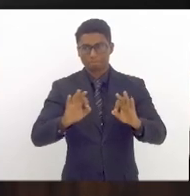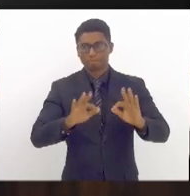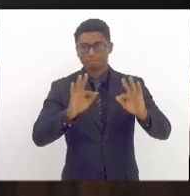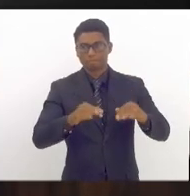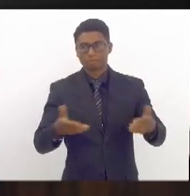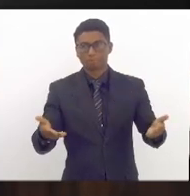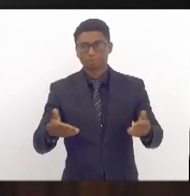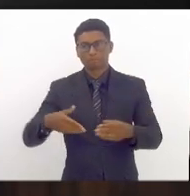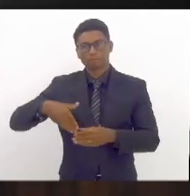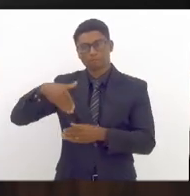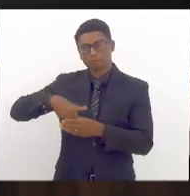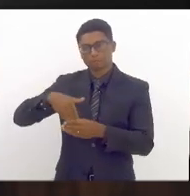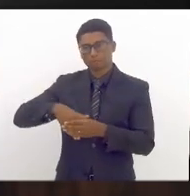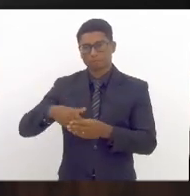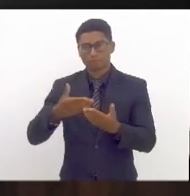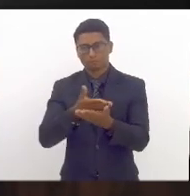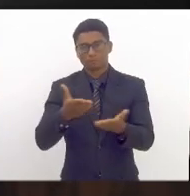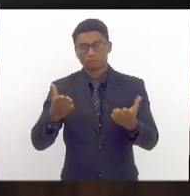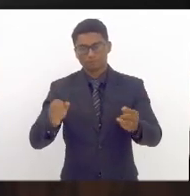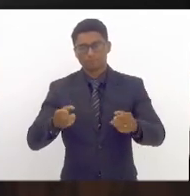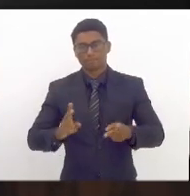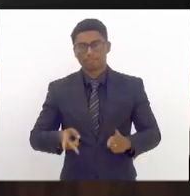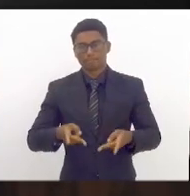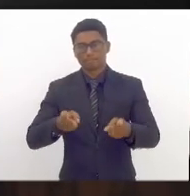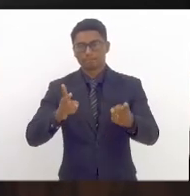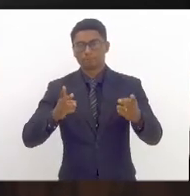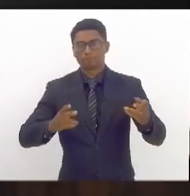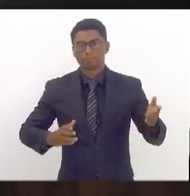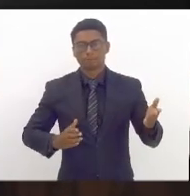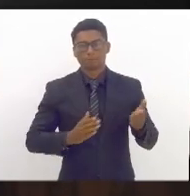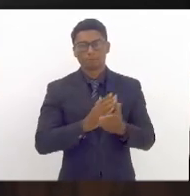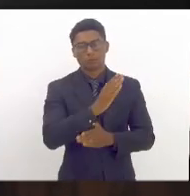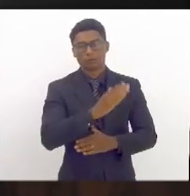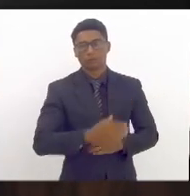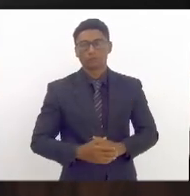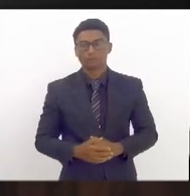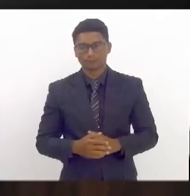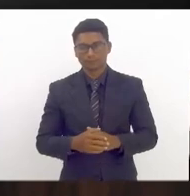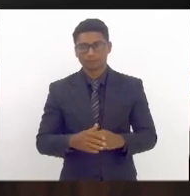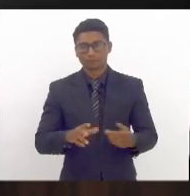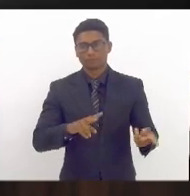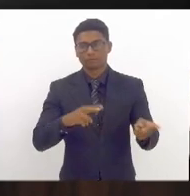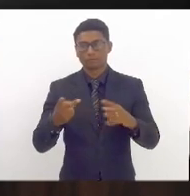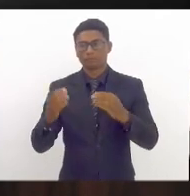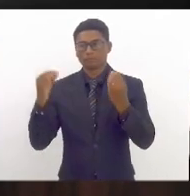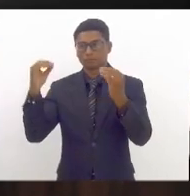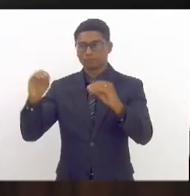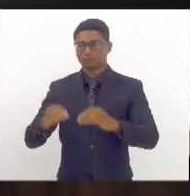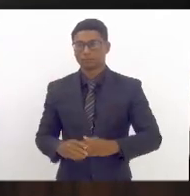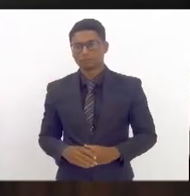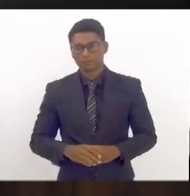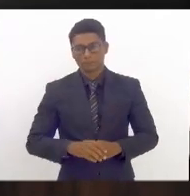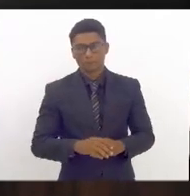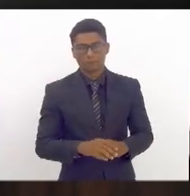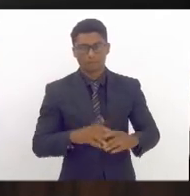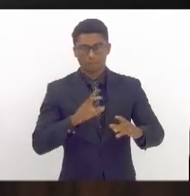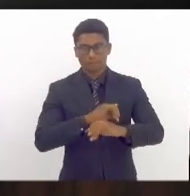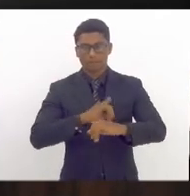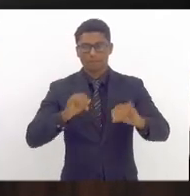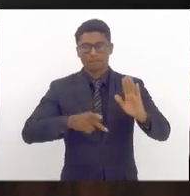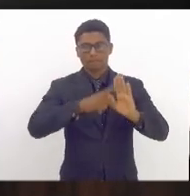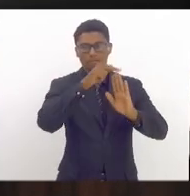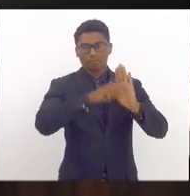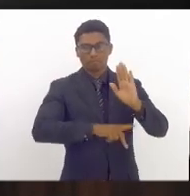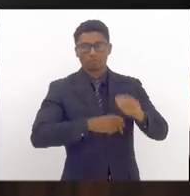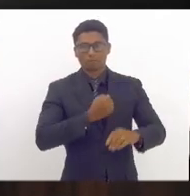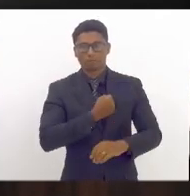encerrada a discussão. Em votação, senhores que aprovam, como estão, aprovado, vai à promulgação. Anuncio o projeto de